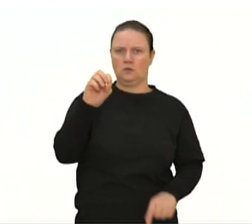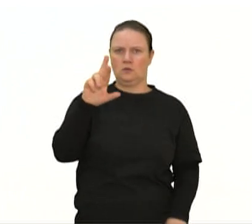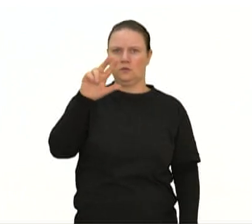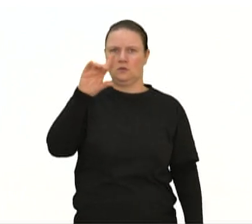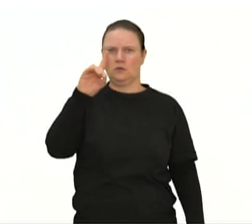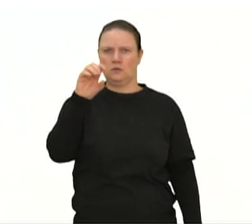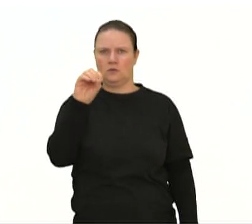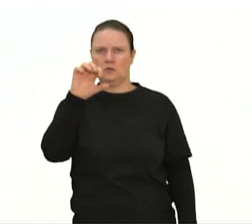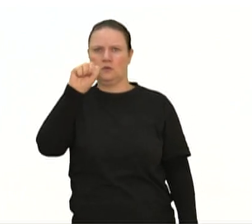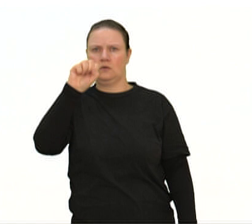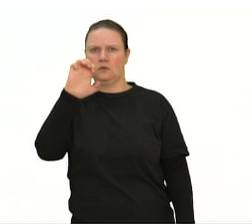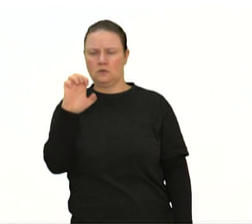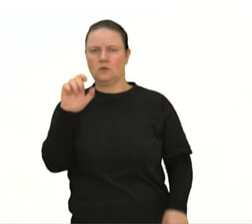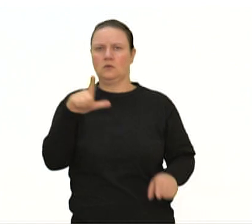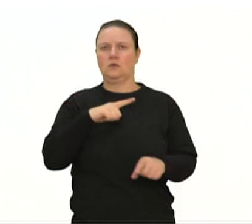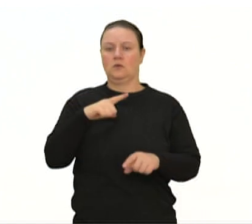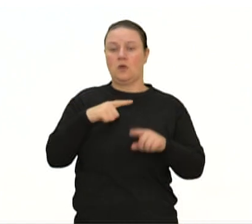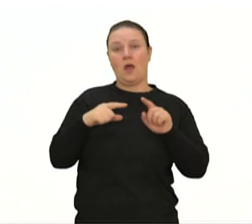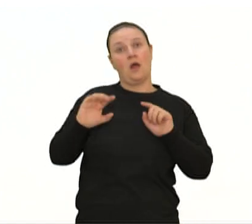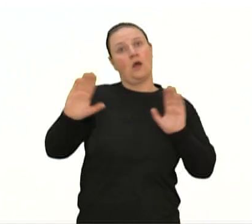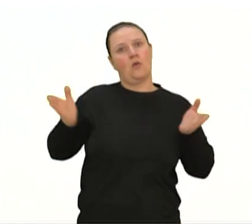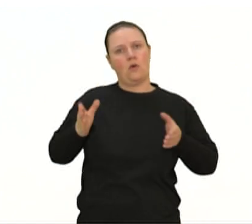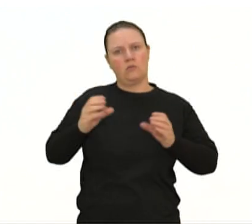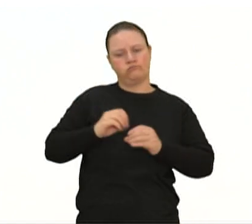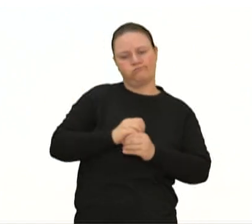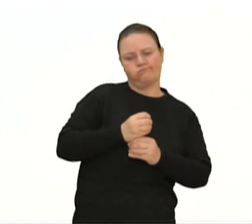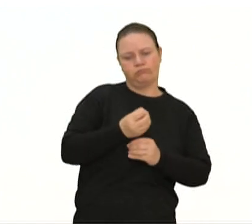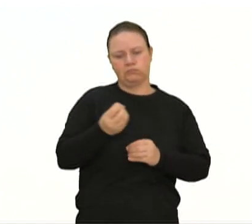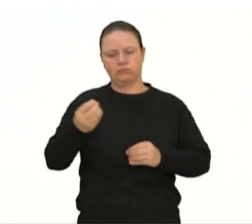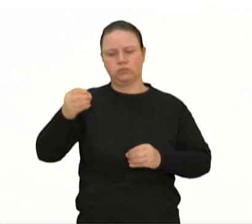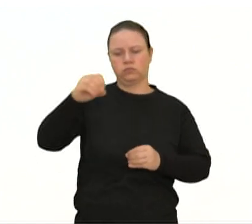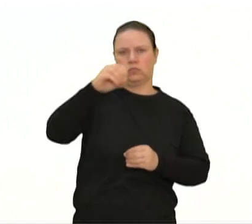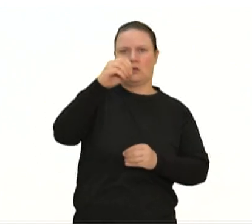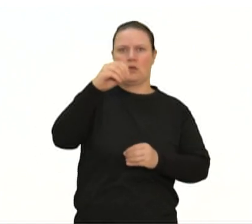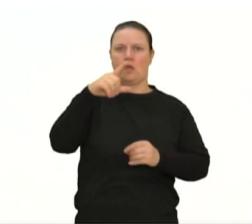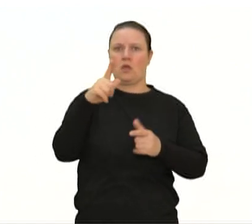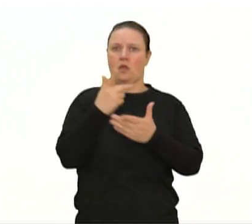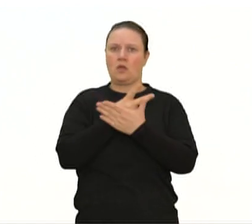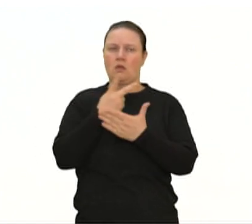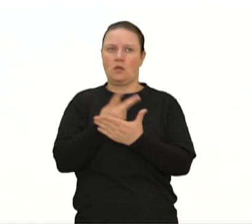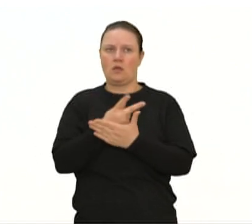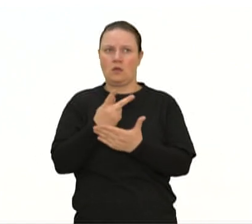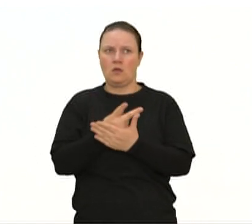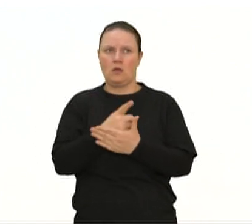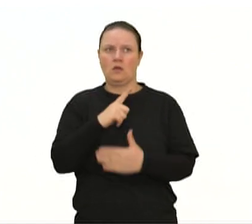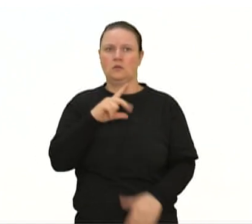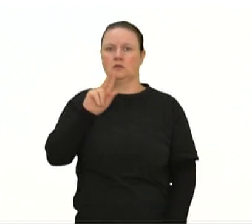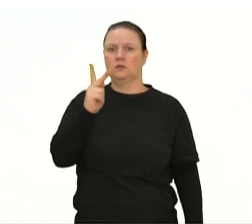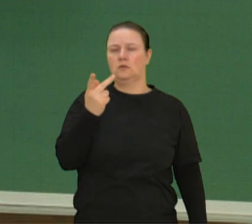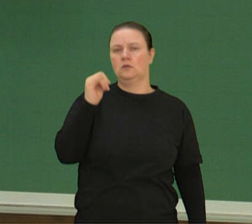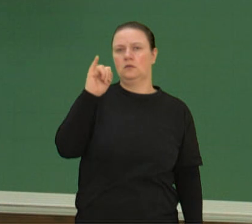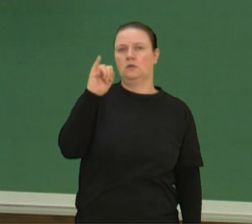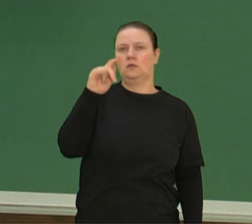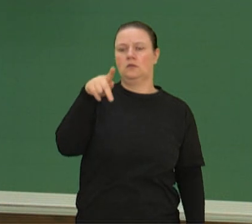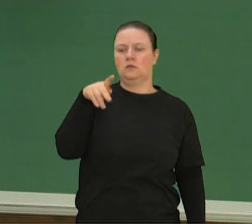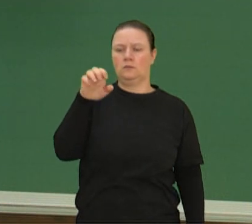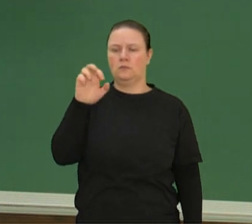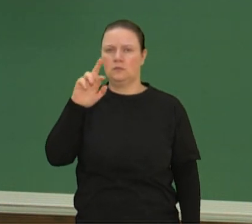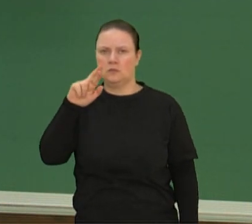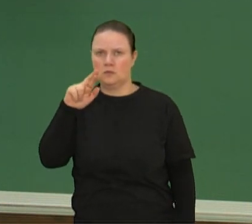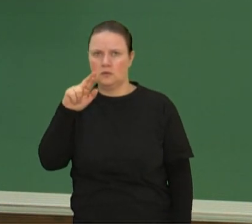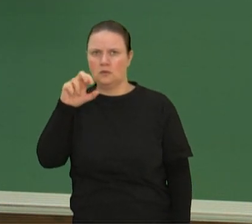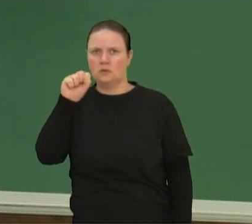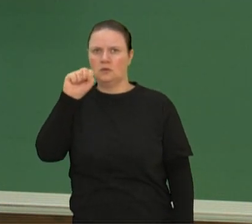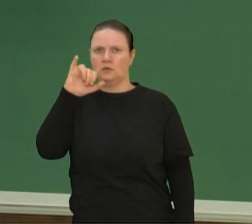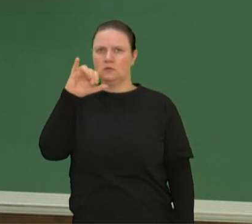desvios de coluna, eu vou considerar uma curvatura aumentada, mais acentuada. E nós temos a hipercifose como exemplo aqui na imagem, na